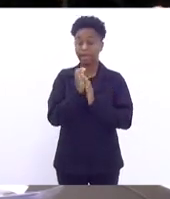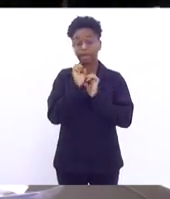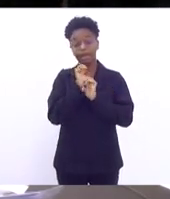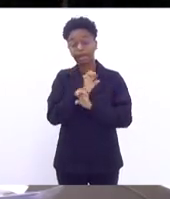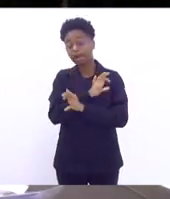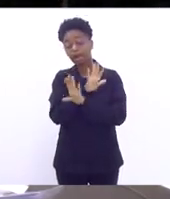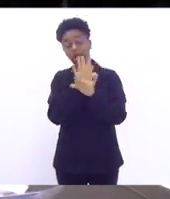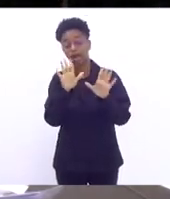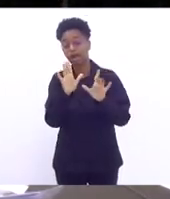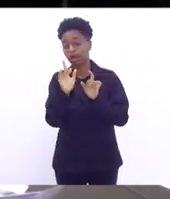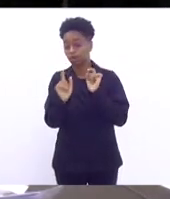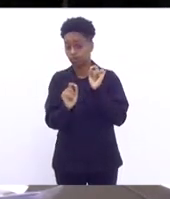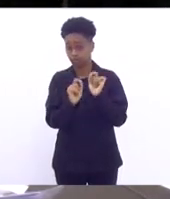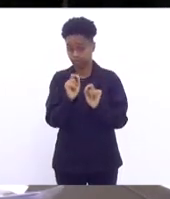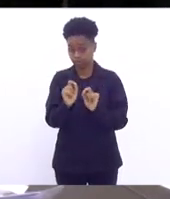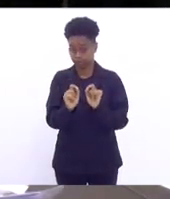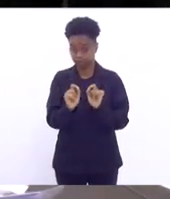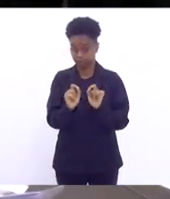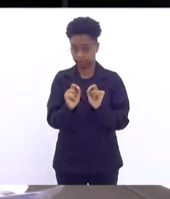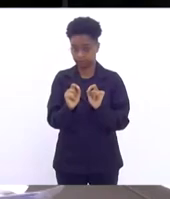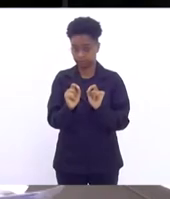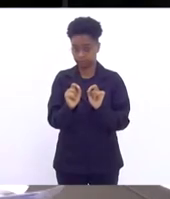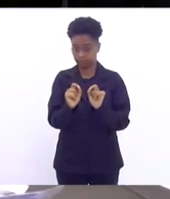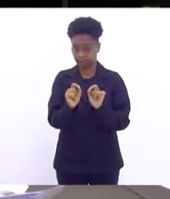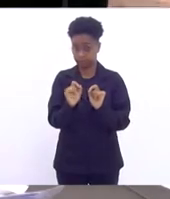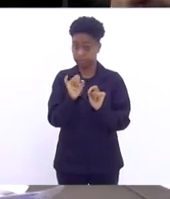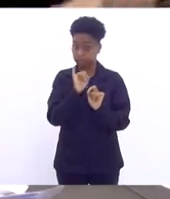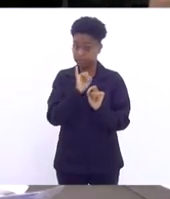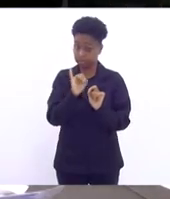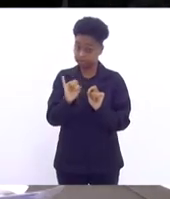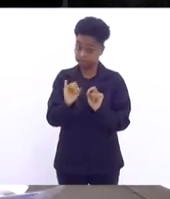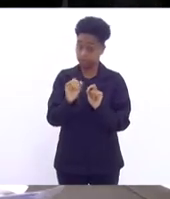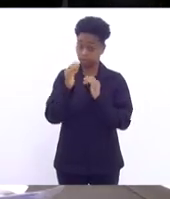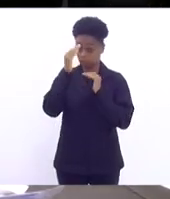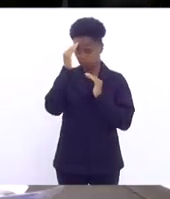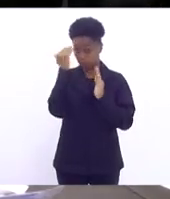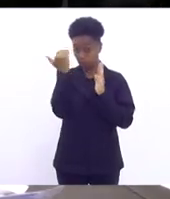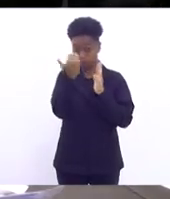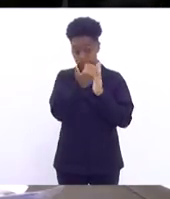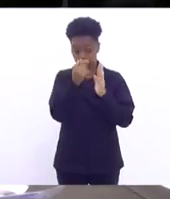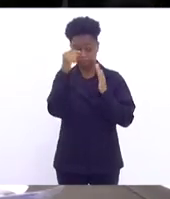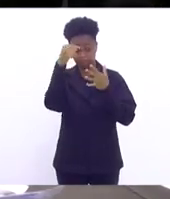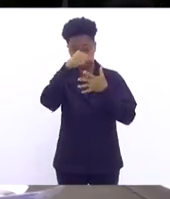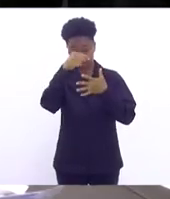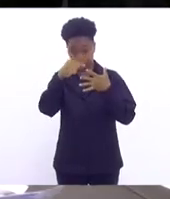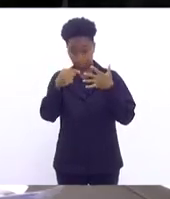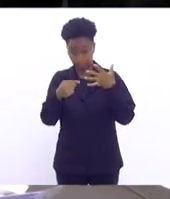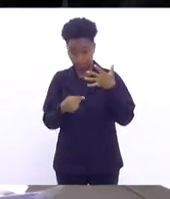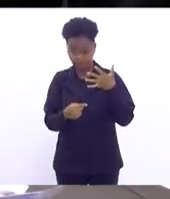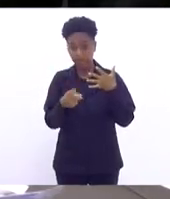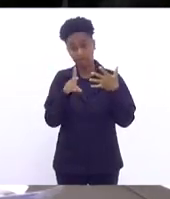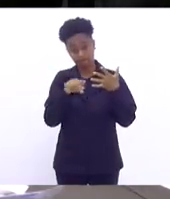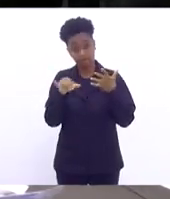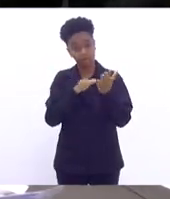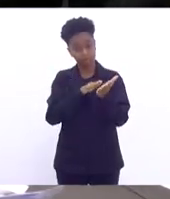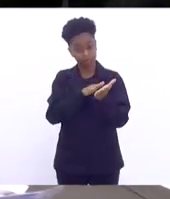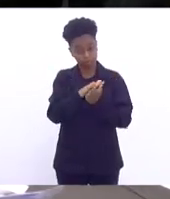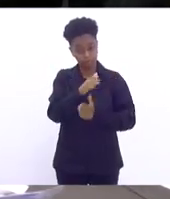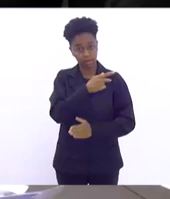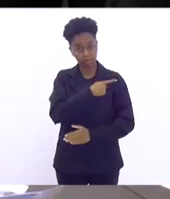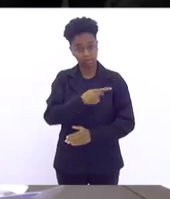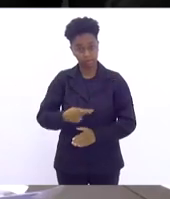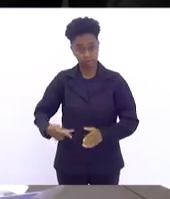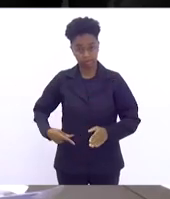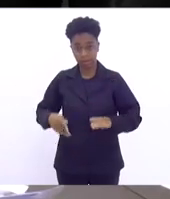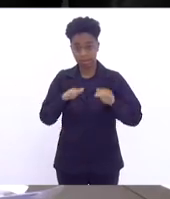o seguinte que cumpridas essas questões verificadas essas questões será publicadas pela presidência da